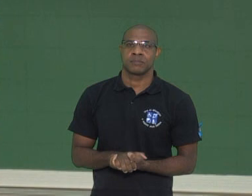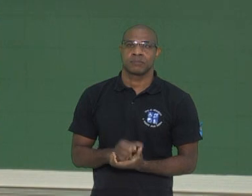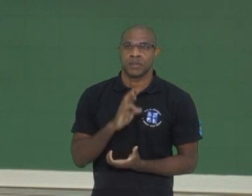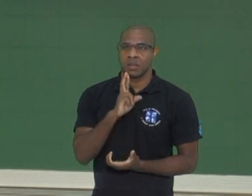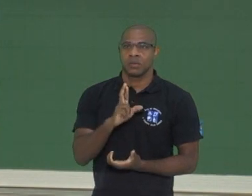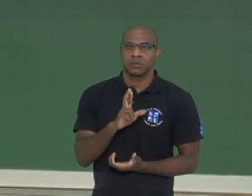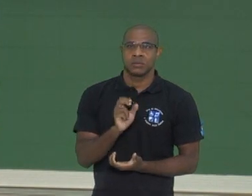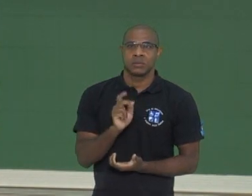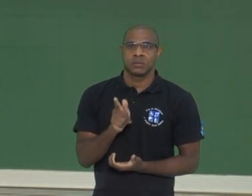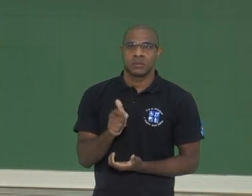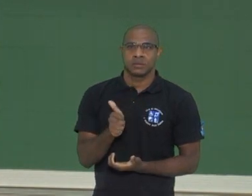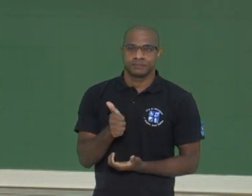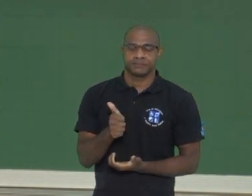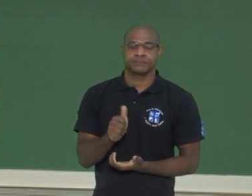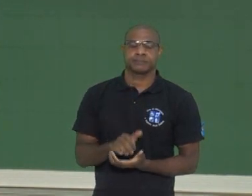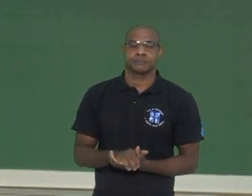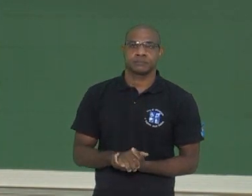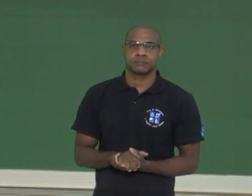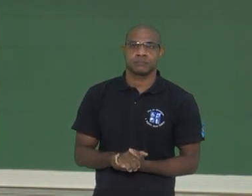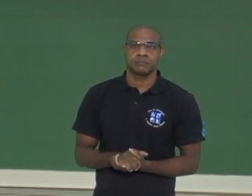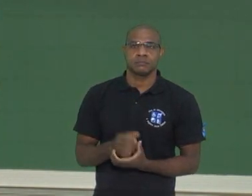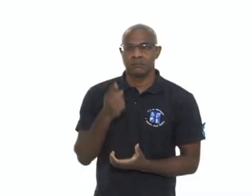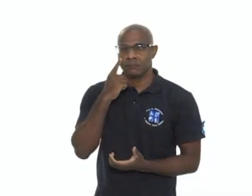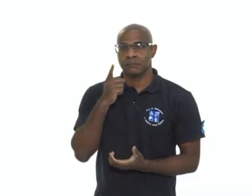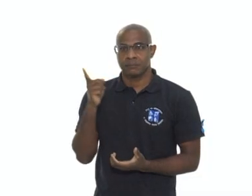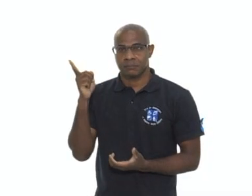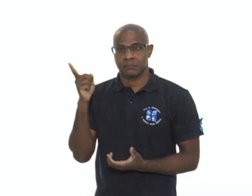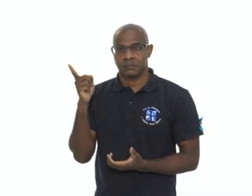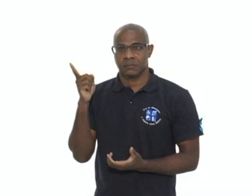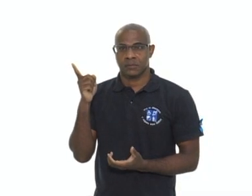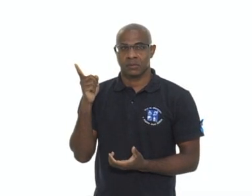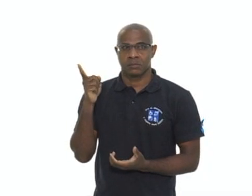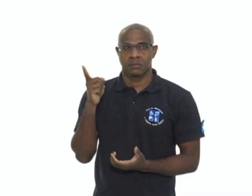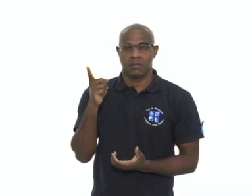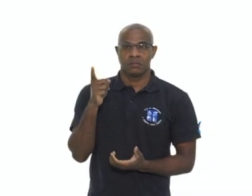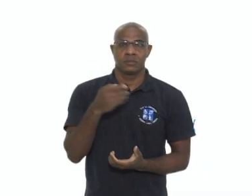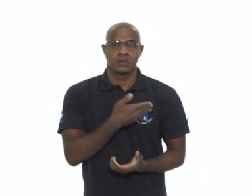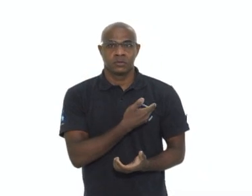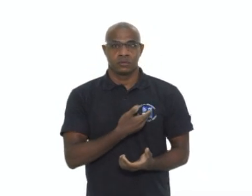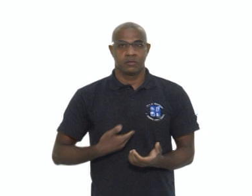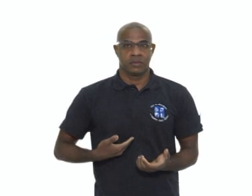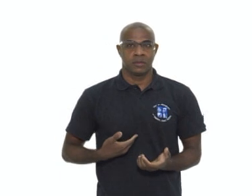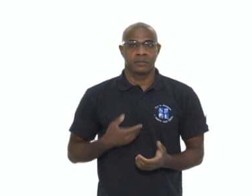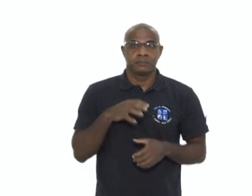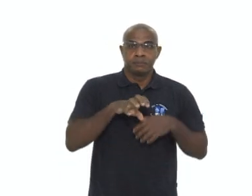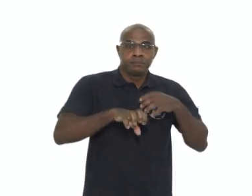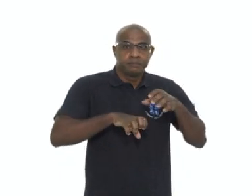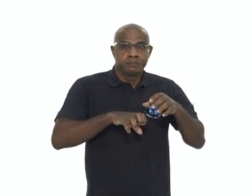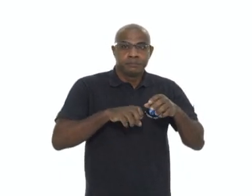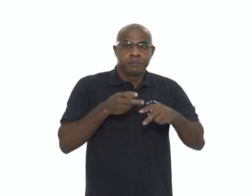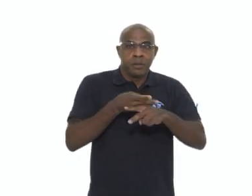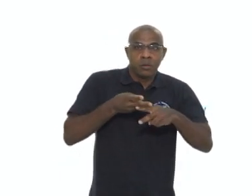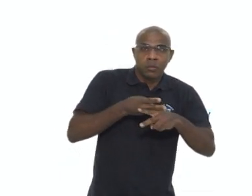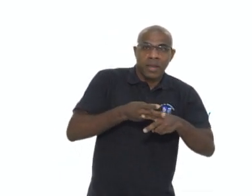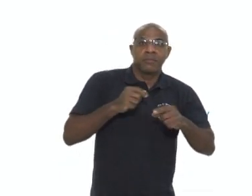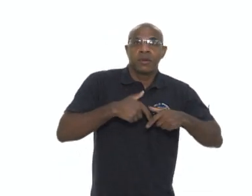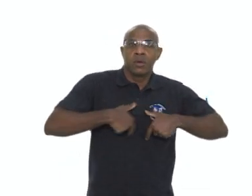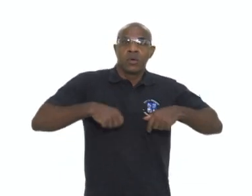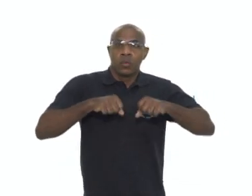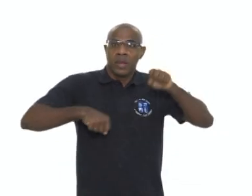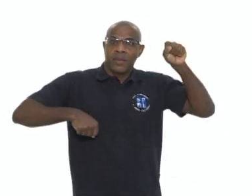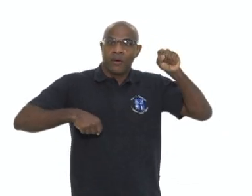Respondido? Tudo ok? Vamos conferir? O governo republicano buscava um herói que lutou contra o sistema